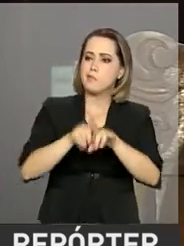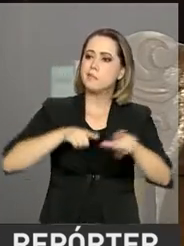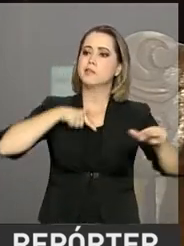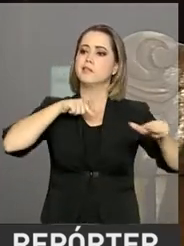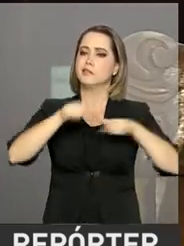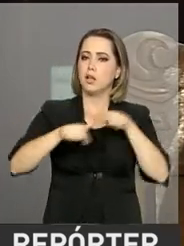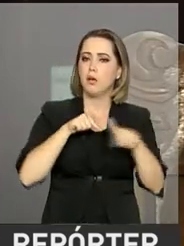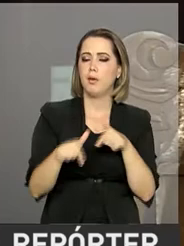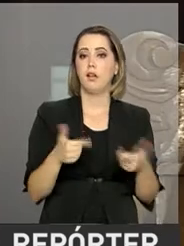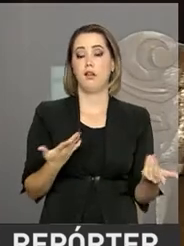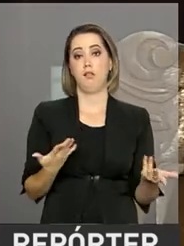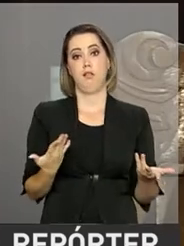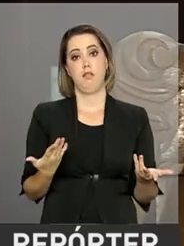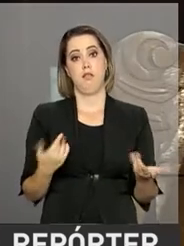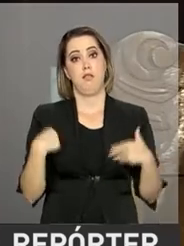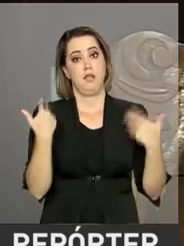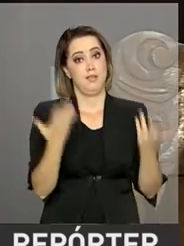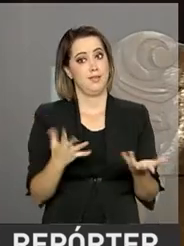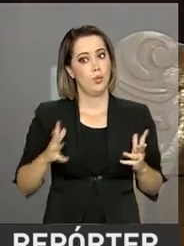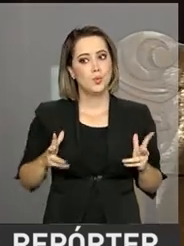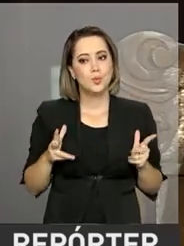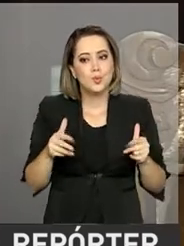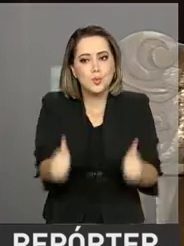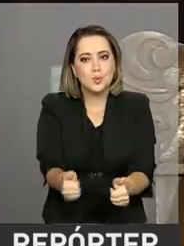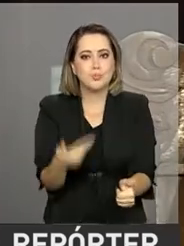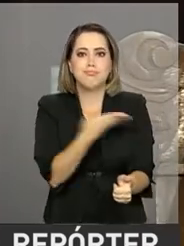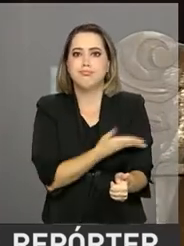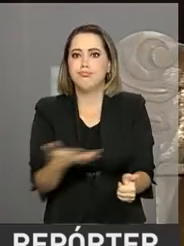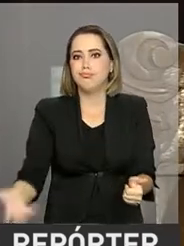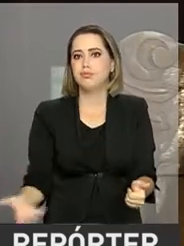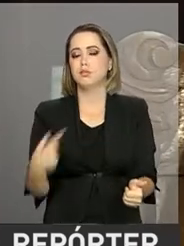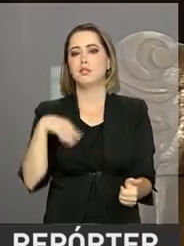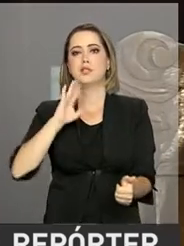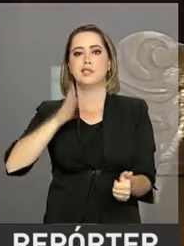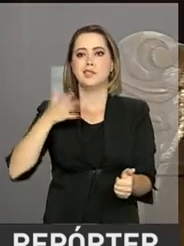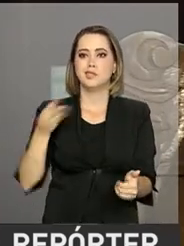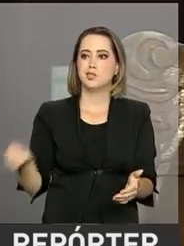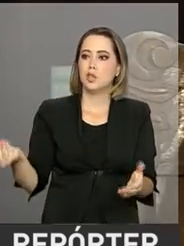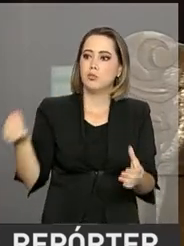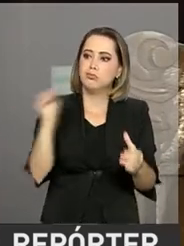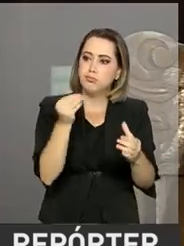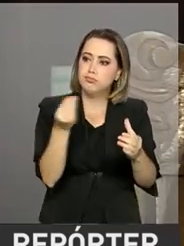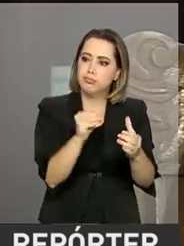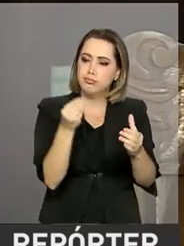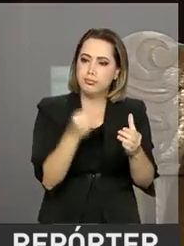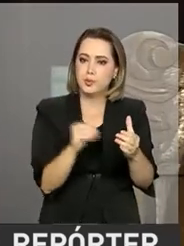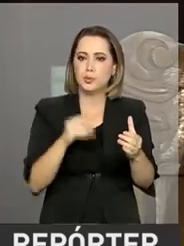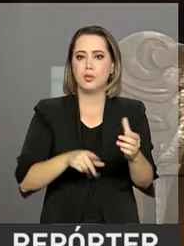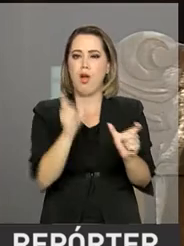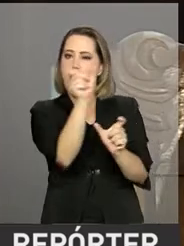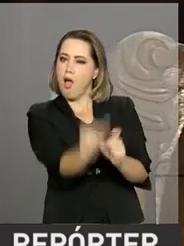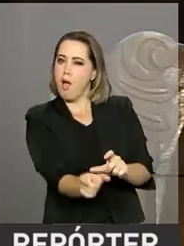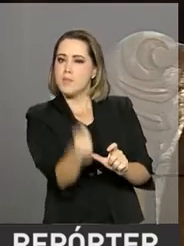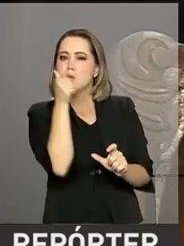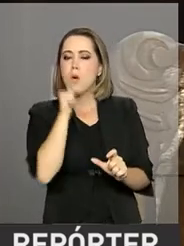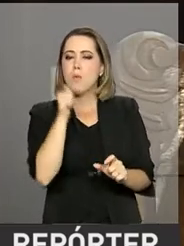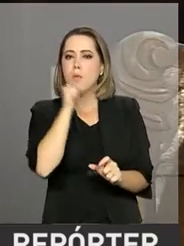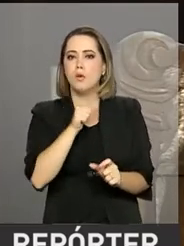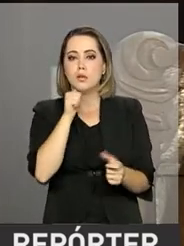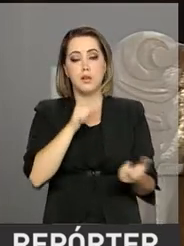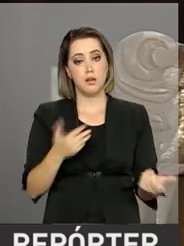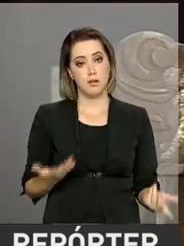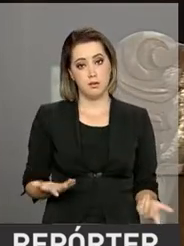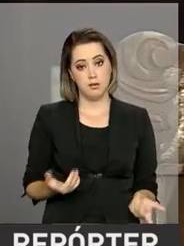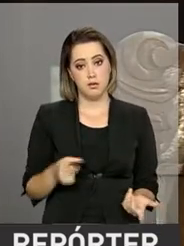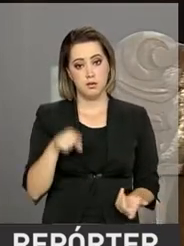dedicar ao mercado de trabalho. Então, a par de tudo isso, né, que já é inerente não é? A figura feminina, a condição